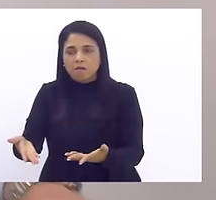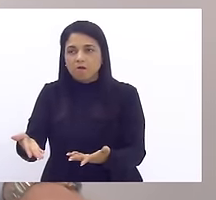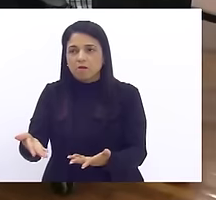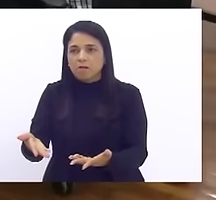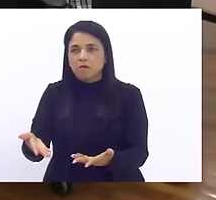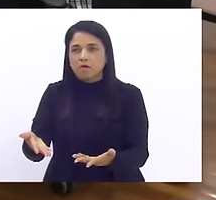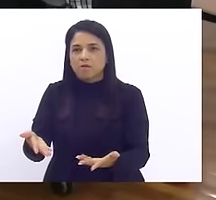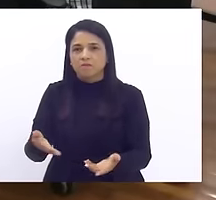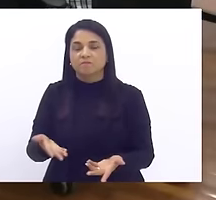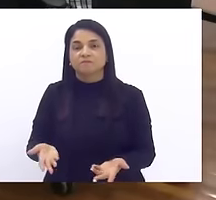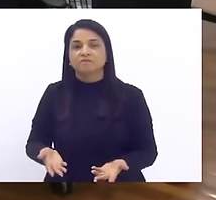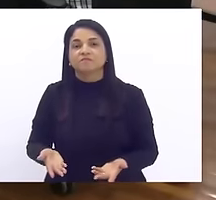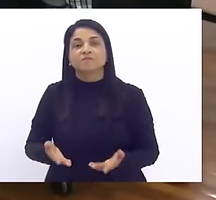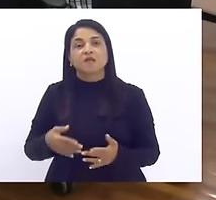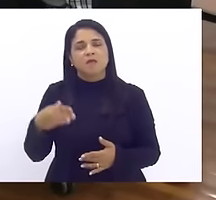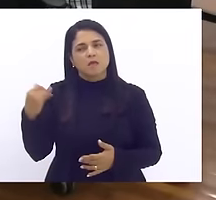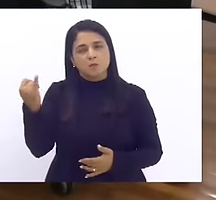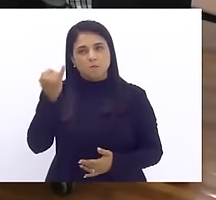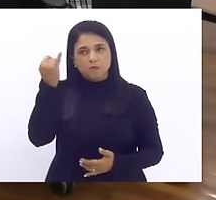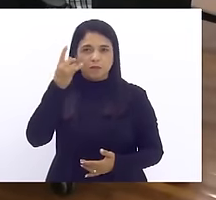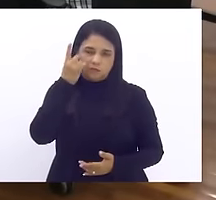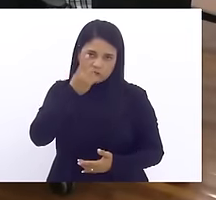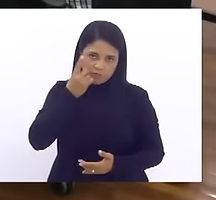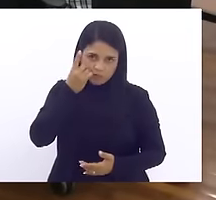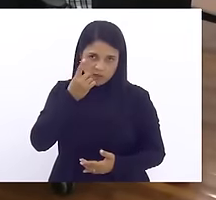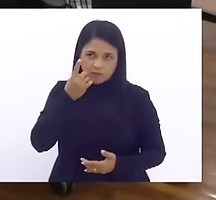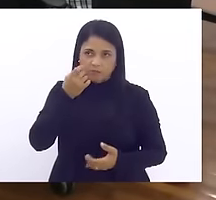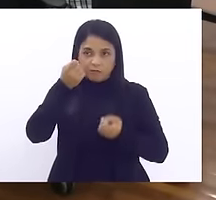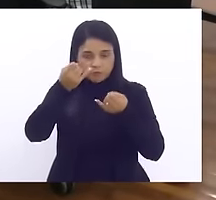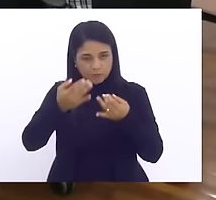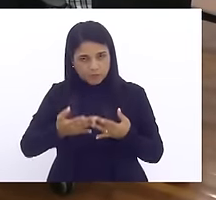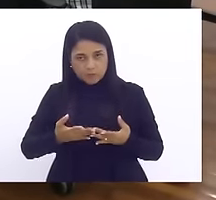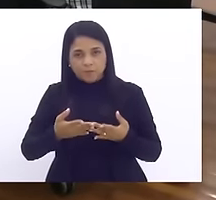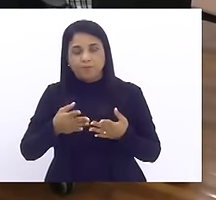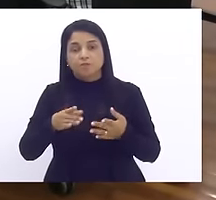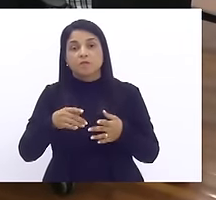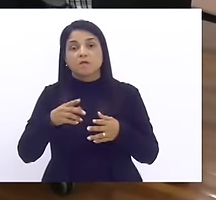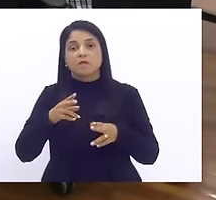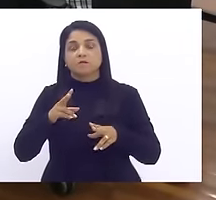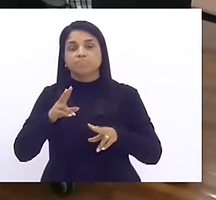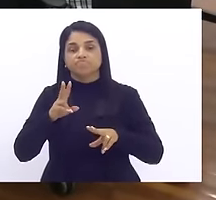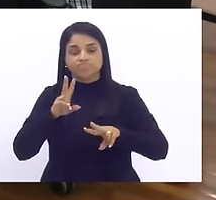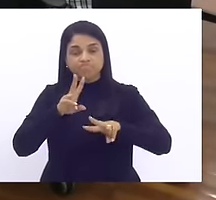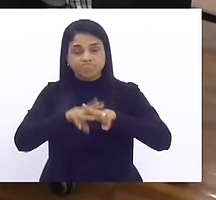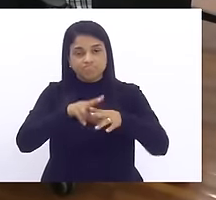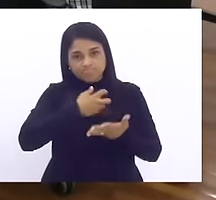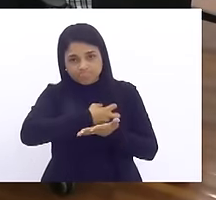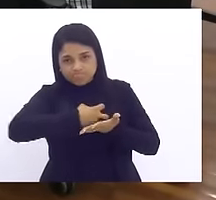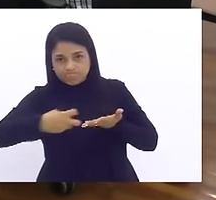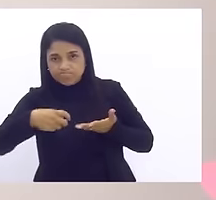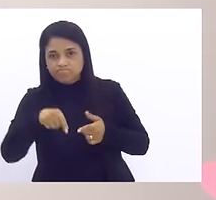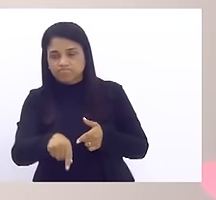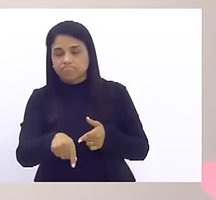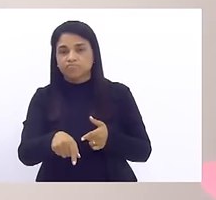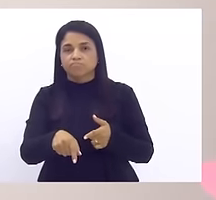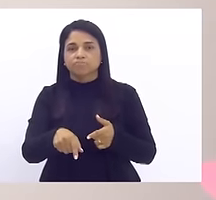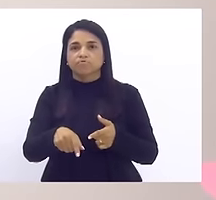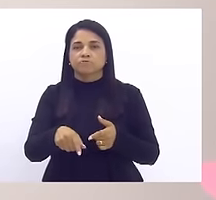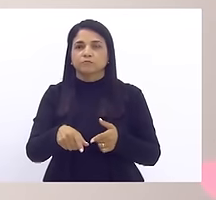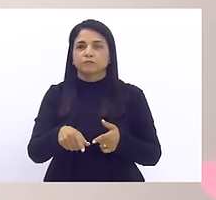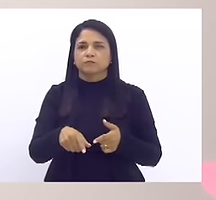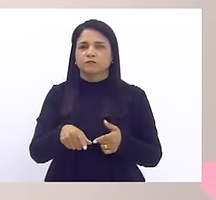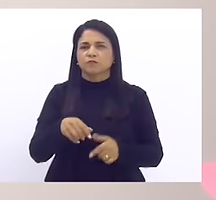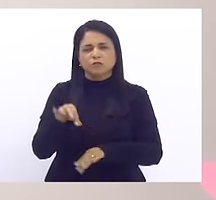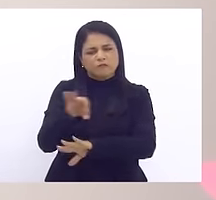é importante dizer que o próprio bombeiro é o motivo dessa cassação é que não me recordo agora se foi